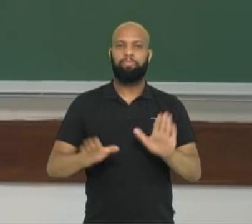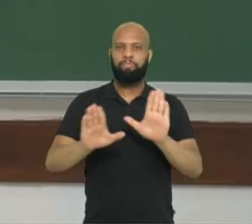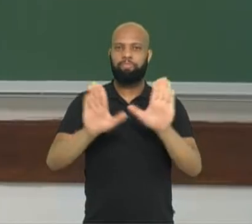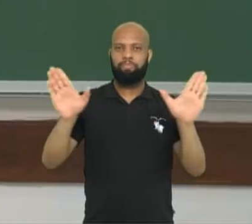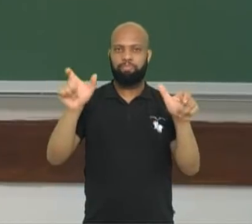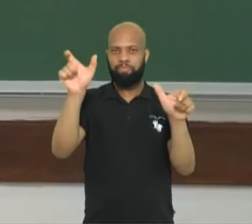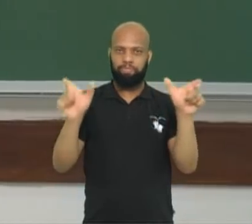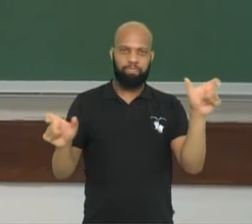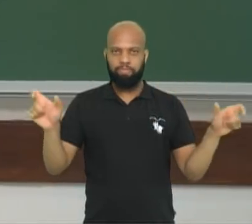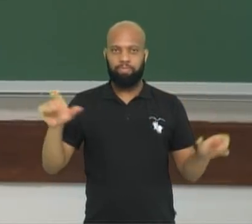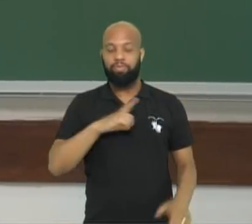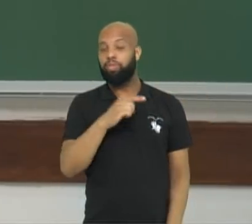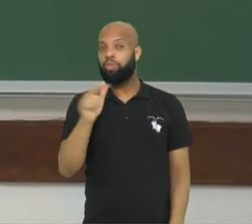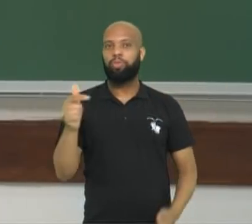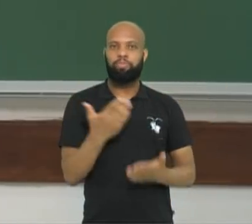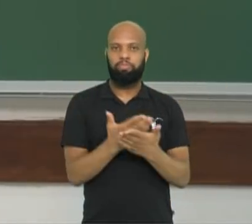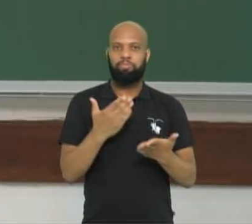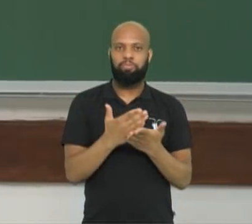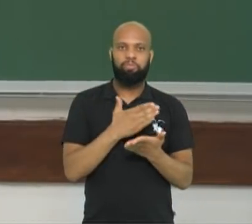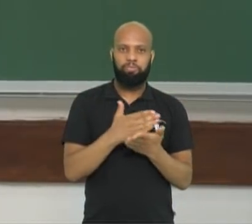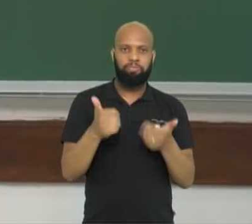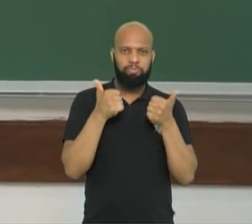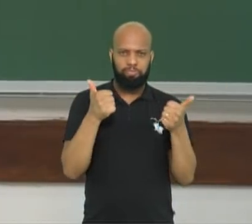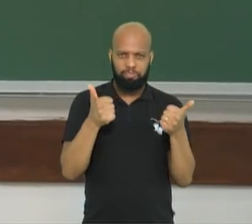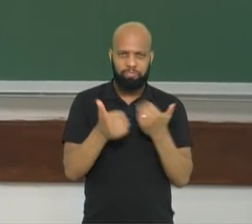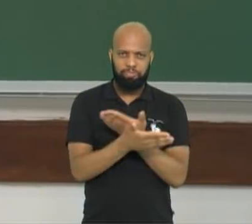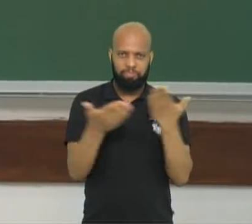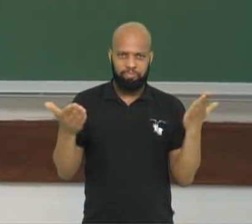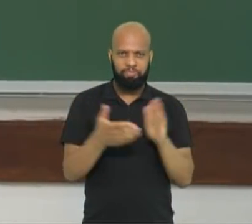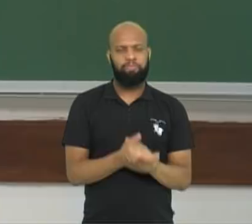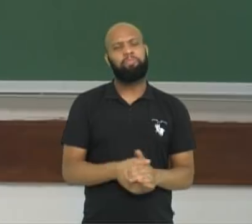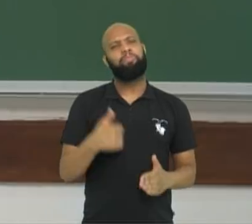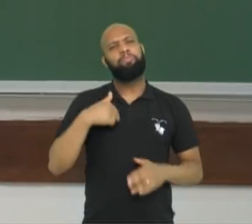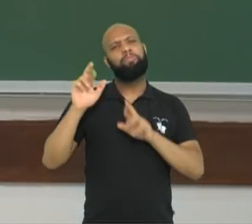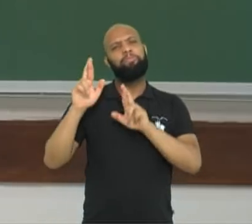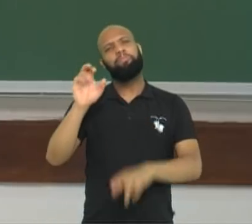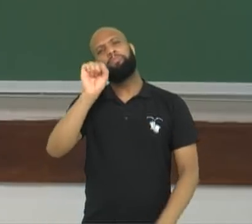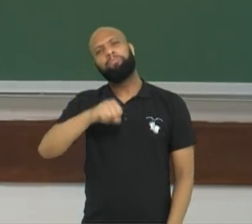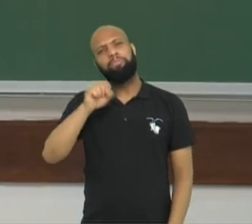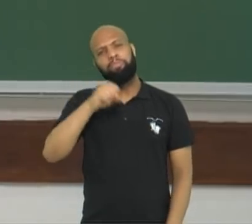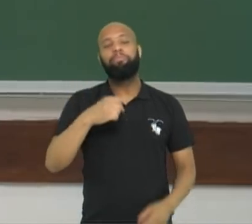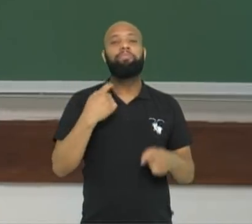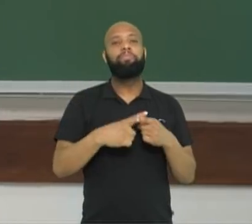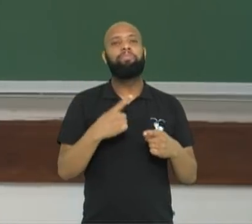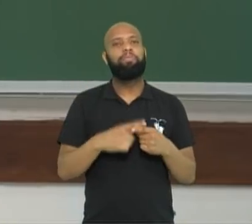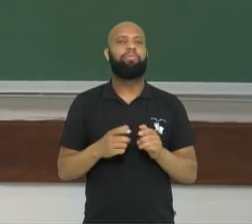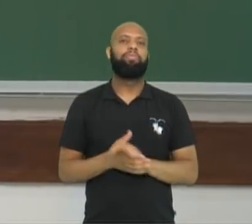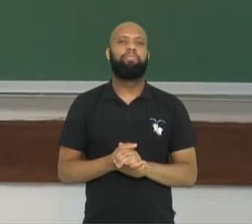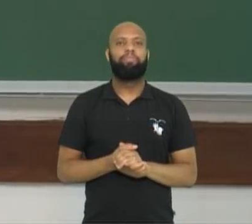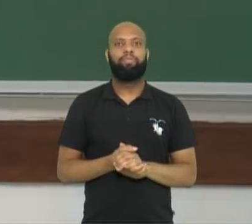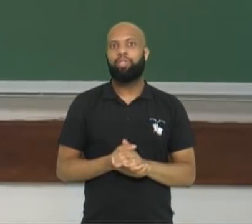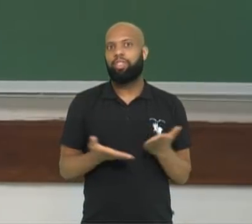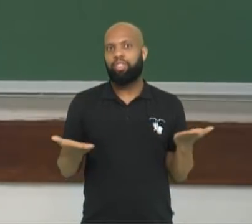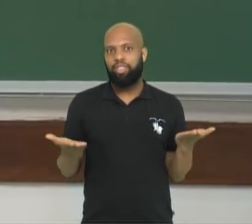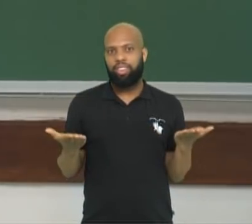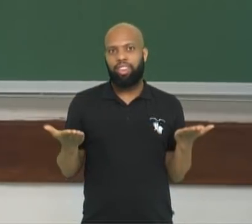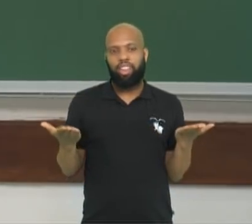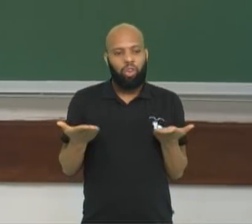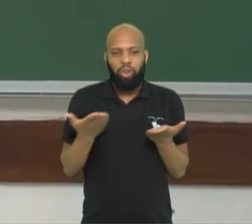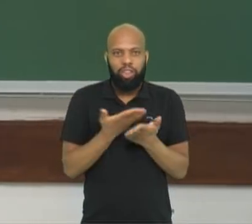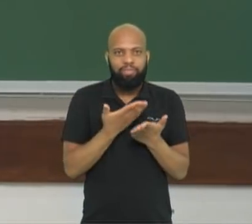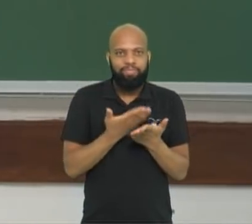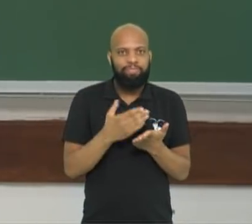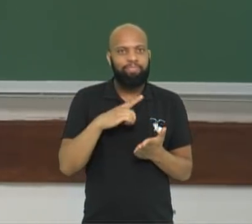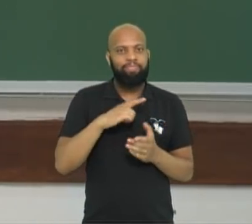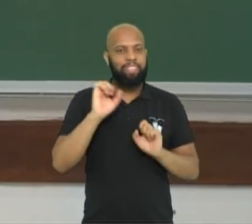aí, pessoal, mais uma aula começando. E aí, tudo bem com vocês? Espero que sim, né? Porque as aulas